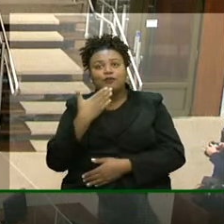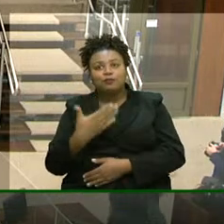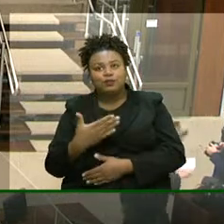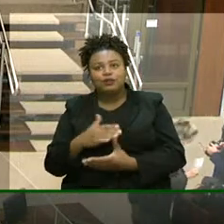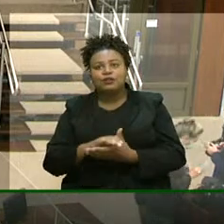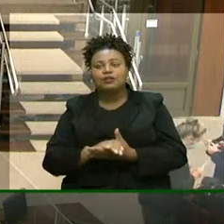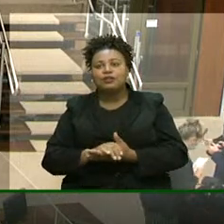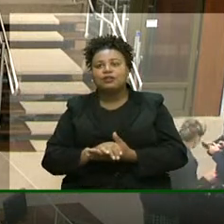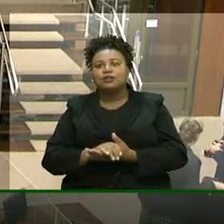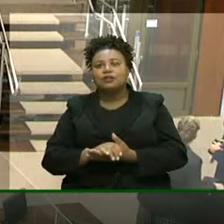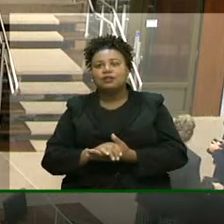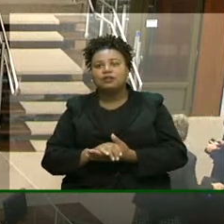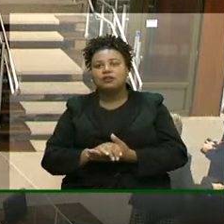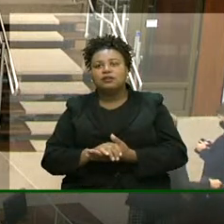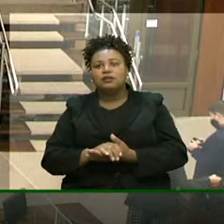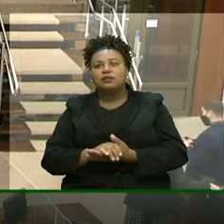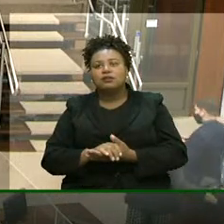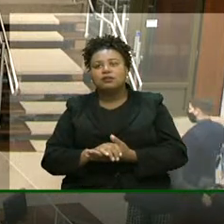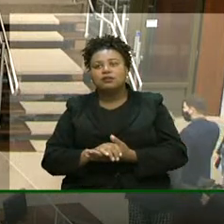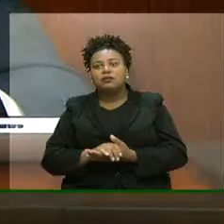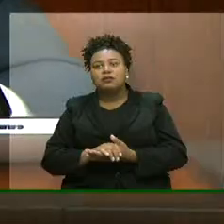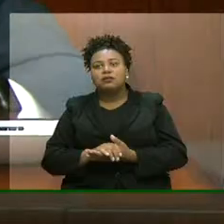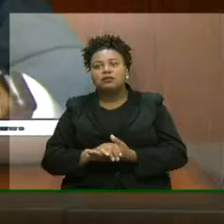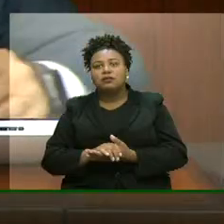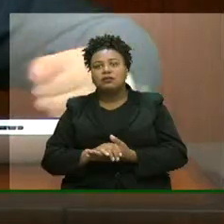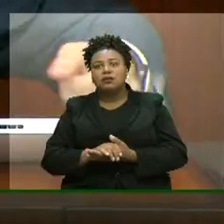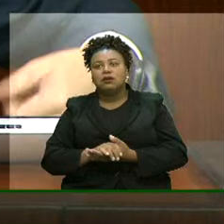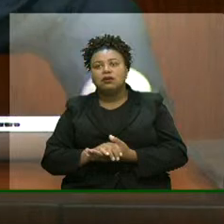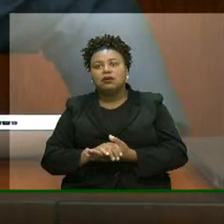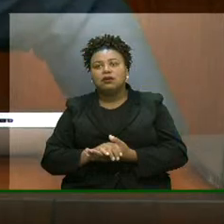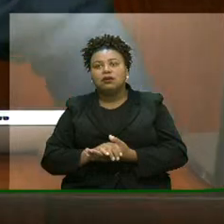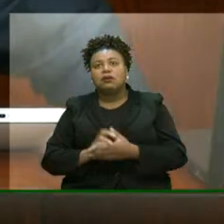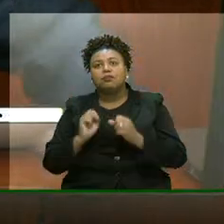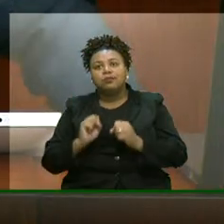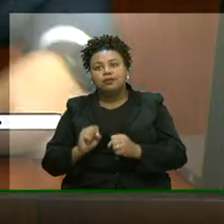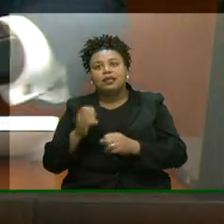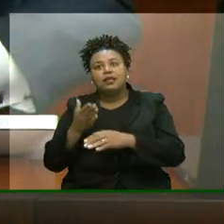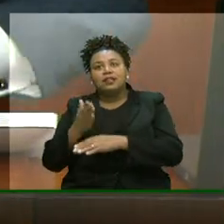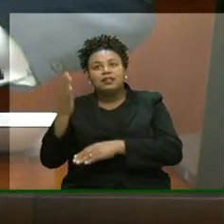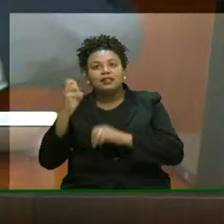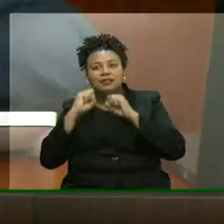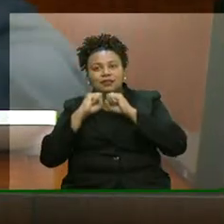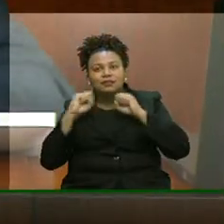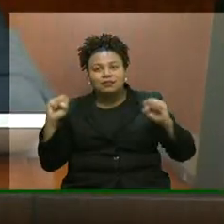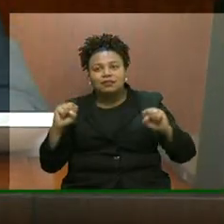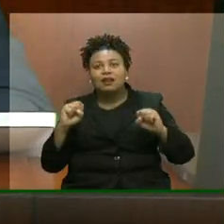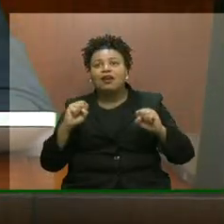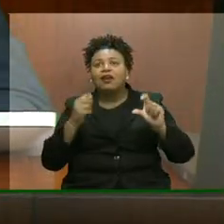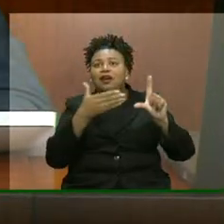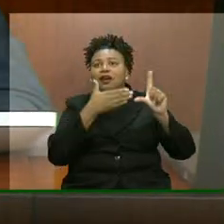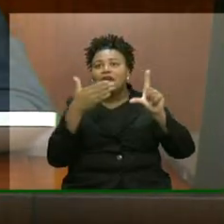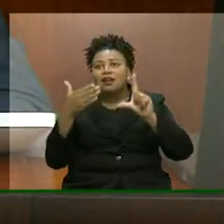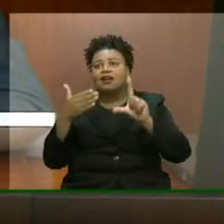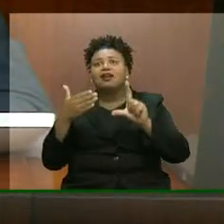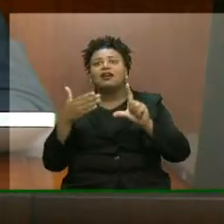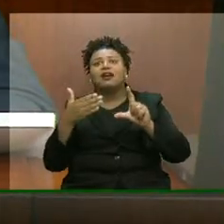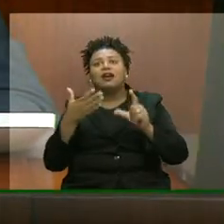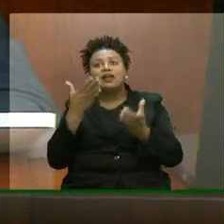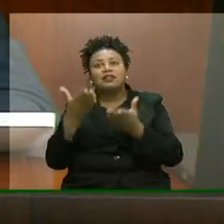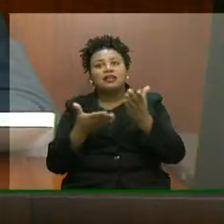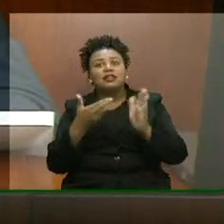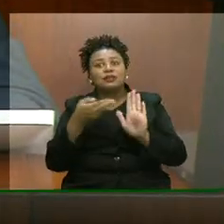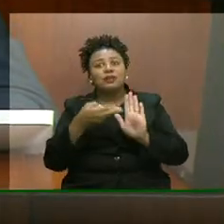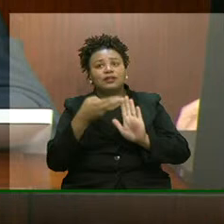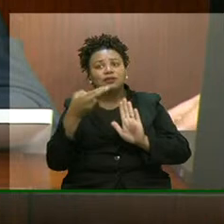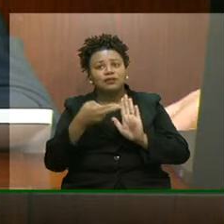a senhora, posteriormente, se pudesse se dirigir ao seu gabinete para que possa acompanhar a sessão de lá. Lhe agradeço em atendendo a